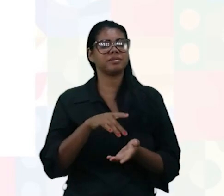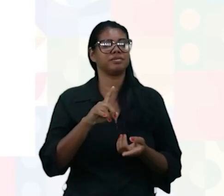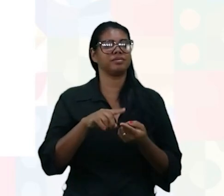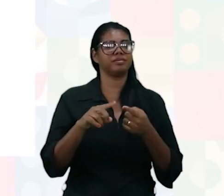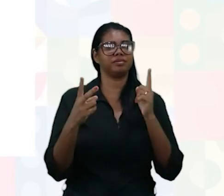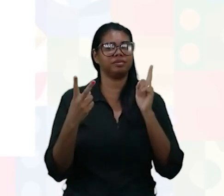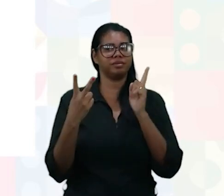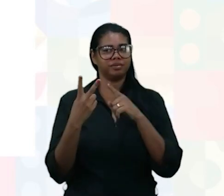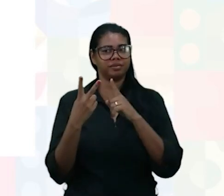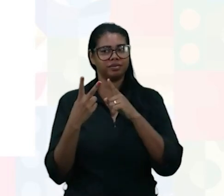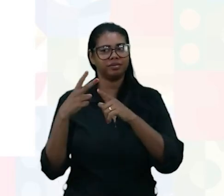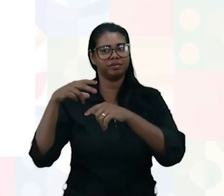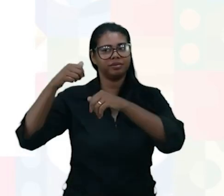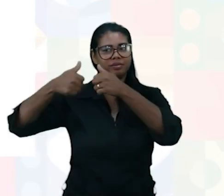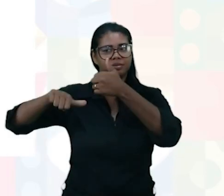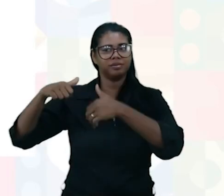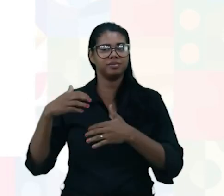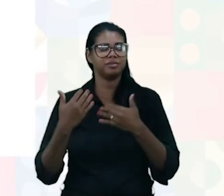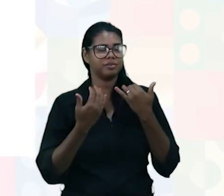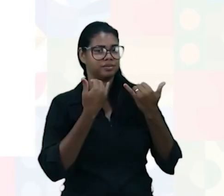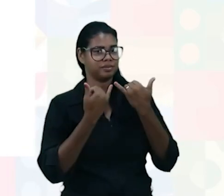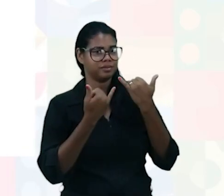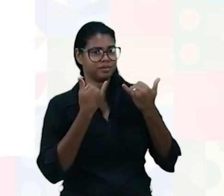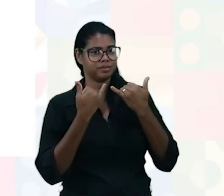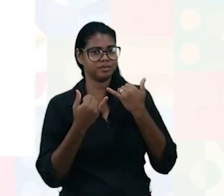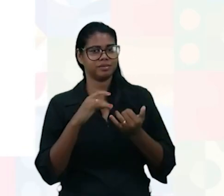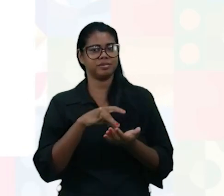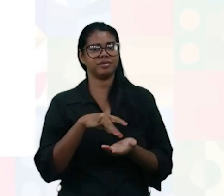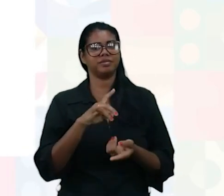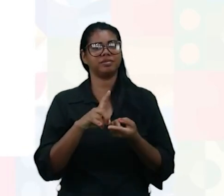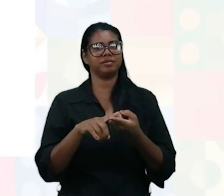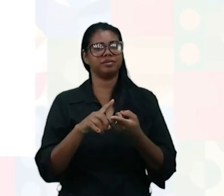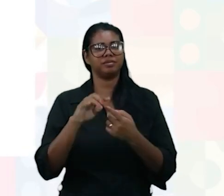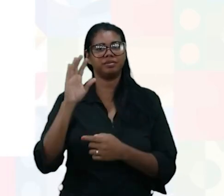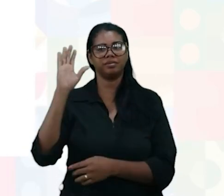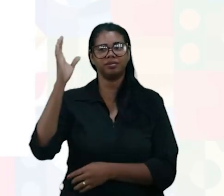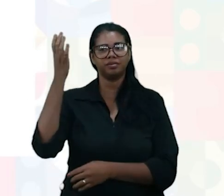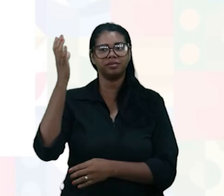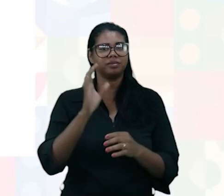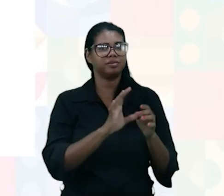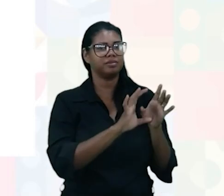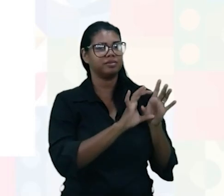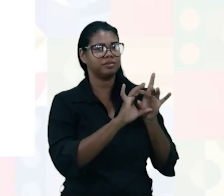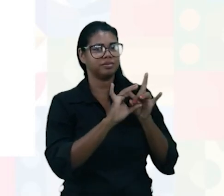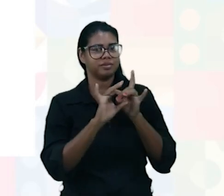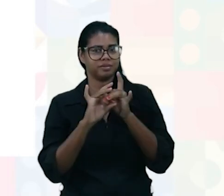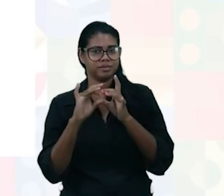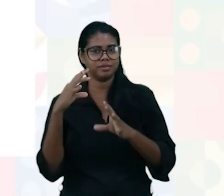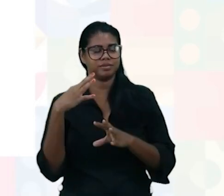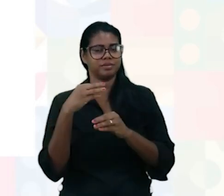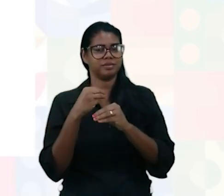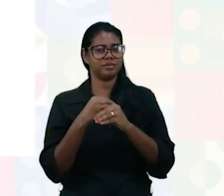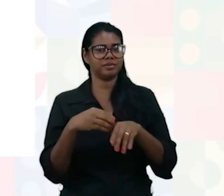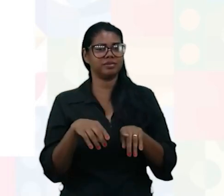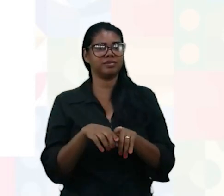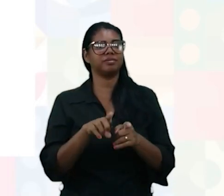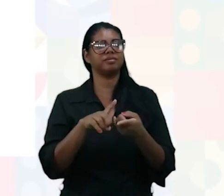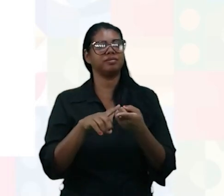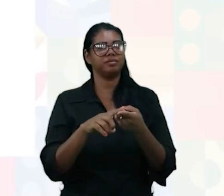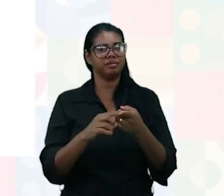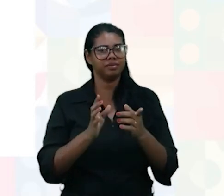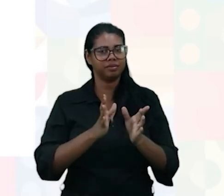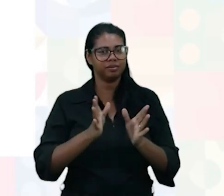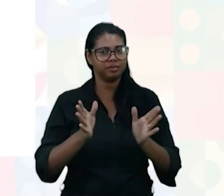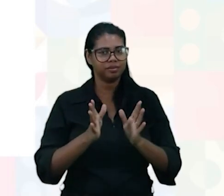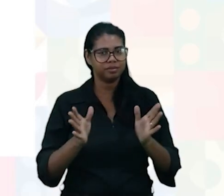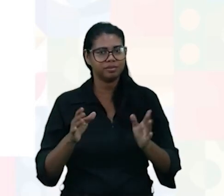momento também a análise da informação, ou seja, essa temática, esse assunto que precisa ser encontrado, acessado